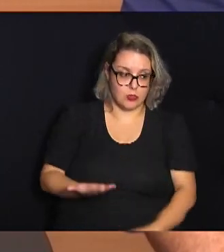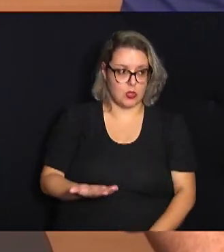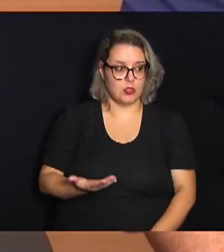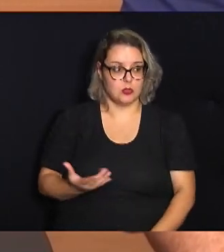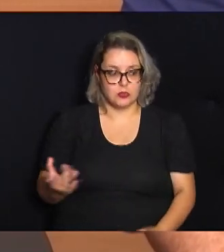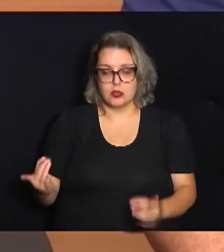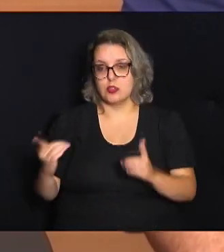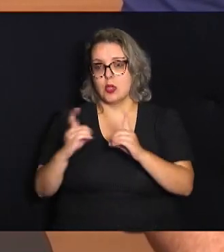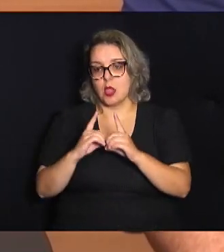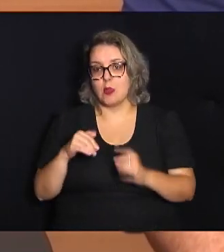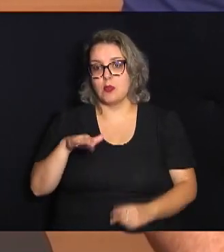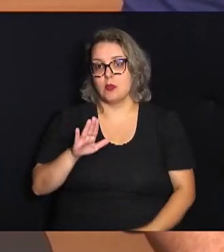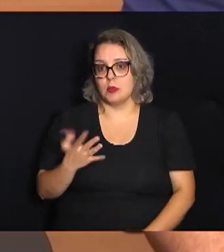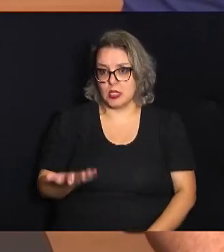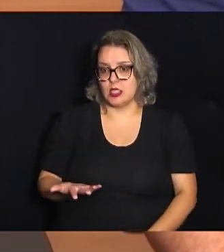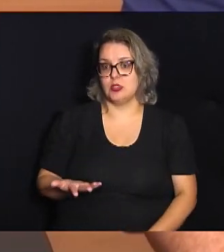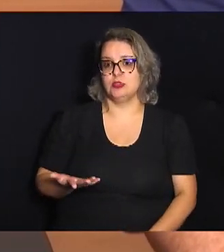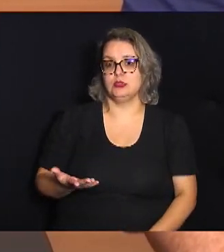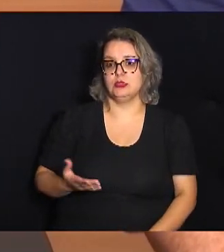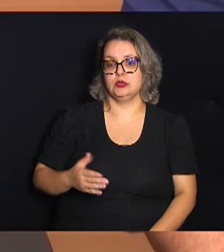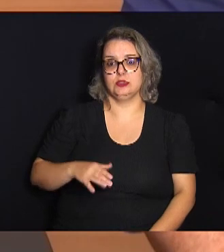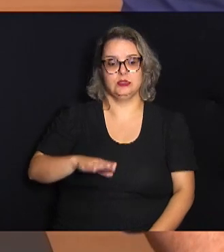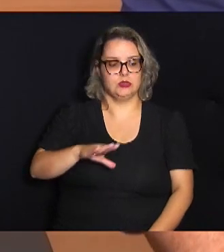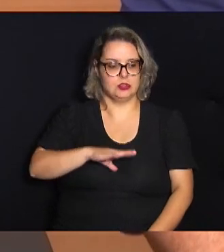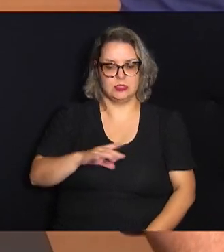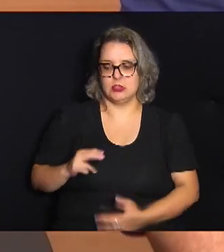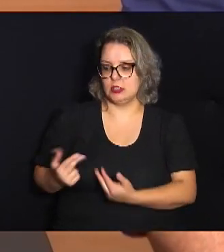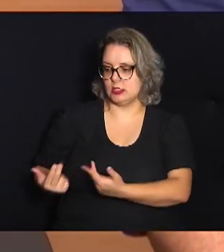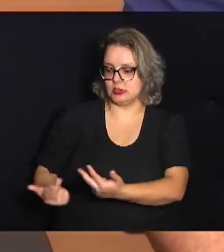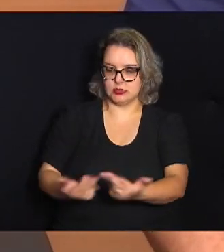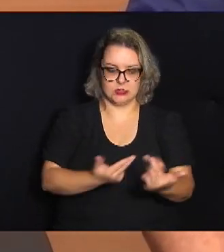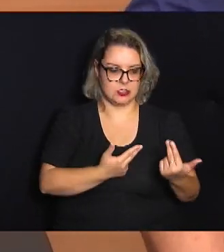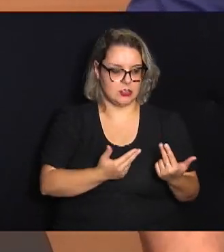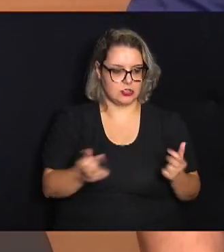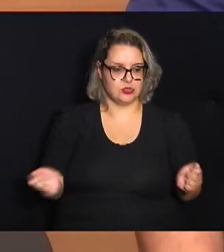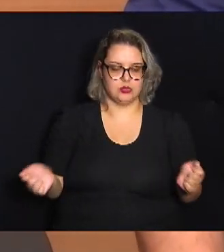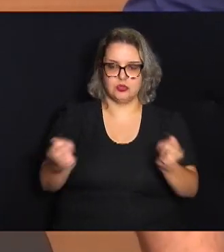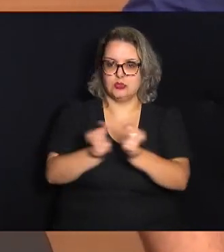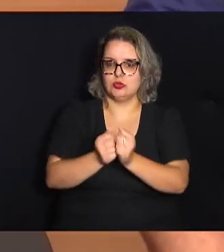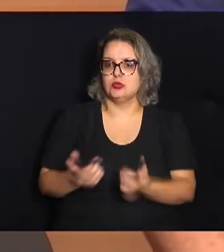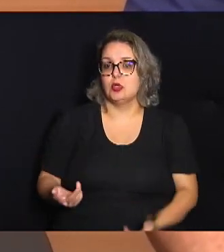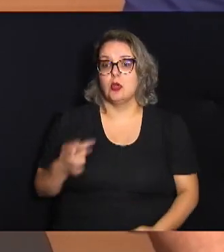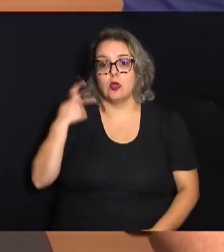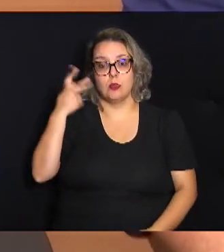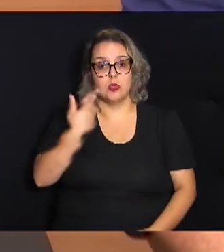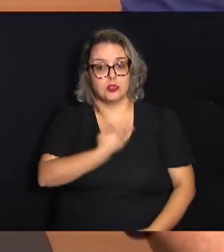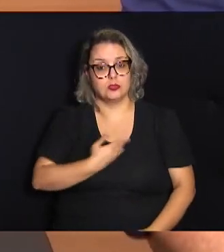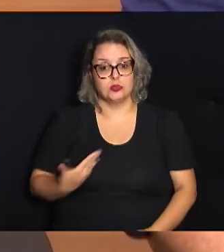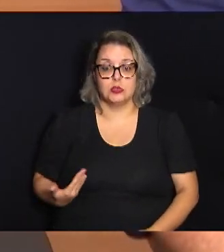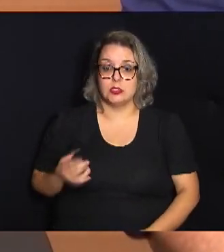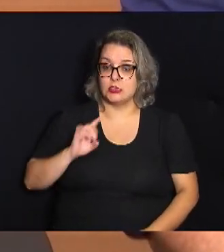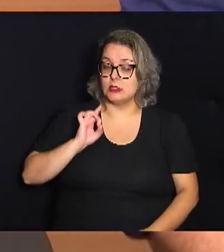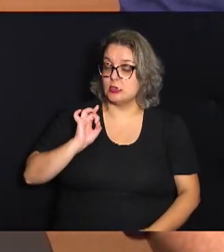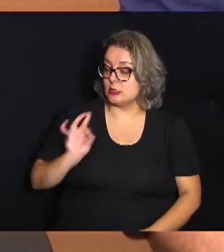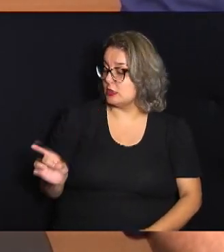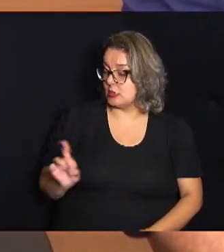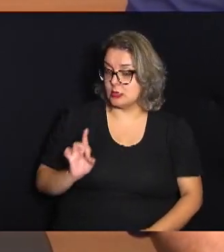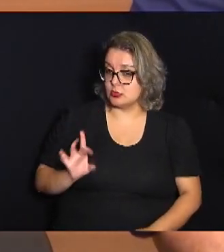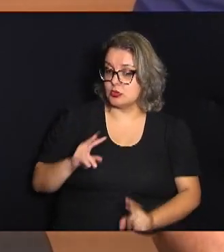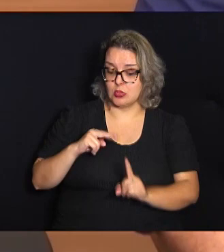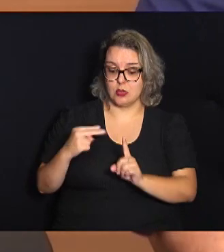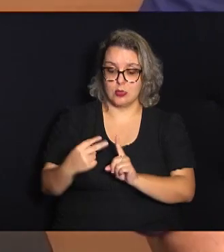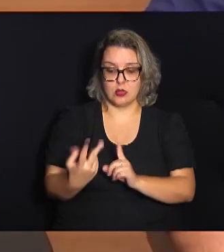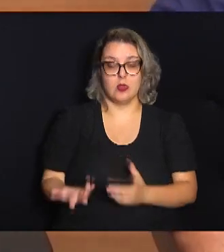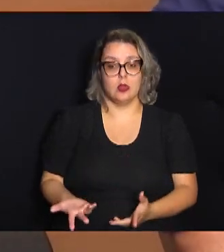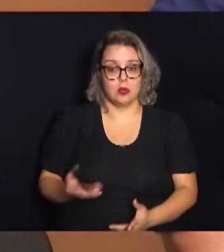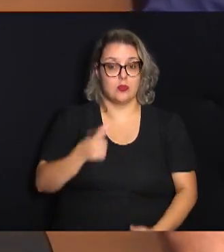aproximar mais de cidades irmãs, pensar a política pública não só com o olhar de Campinas, mas também com essa realização internacional, e